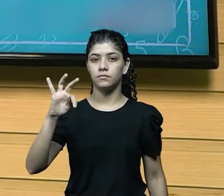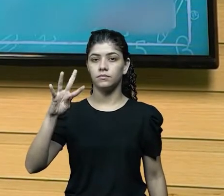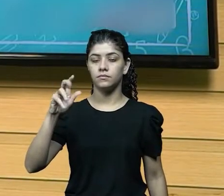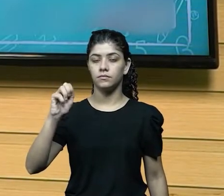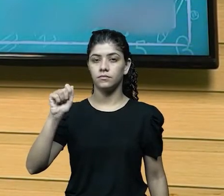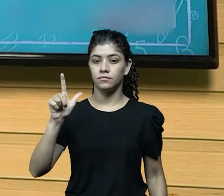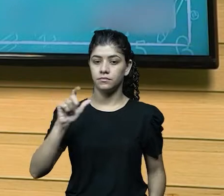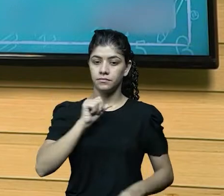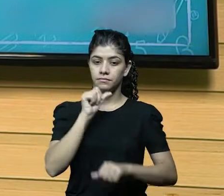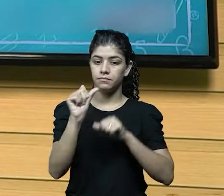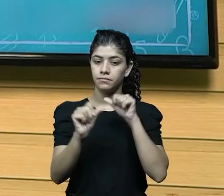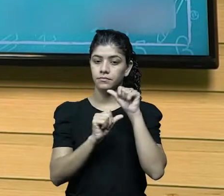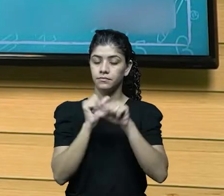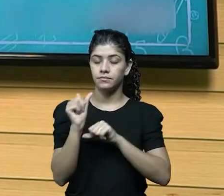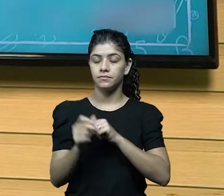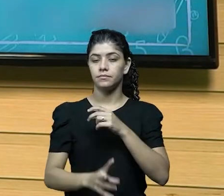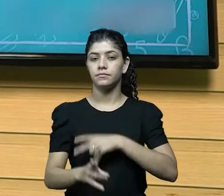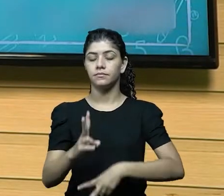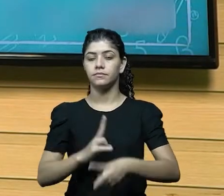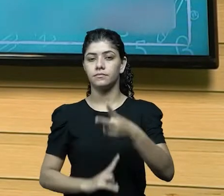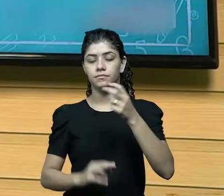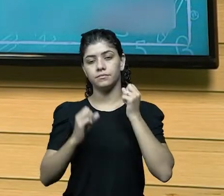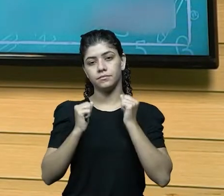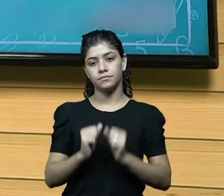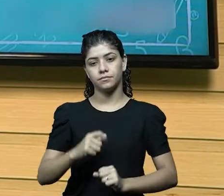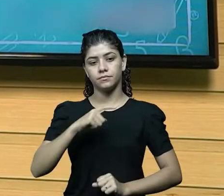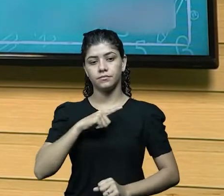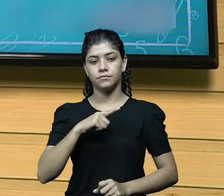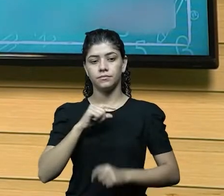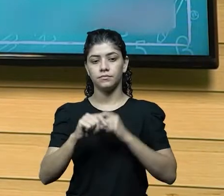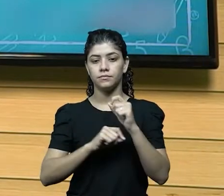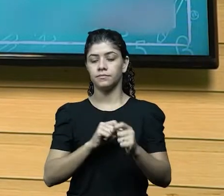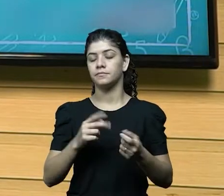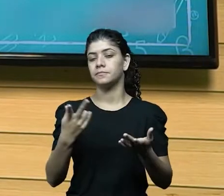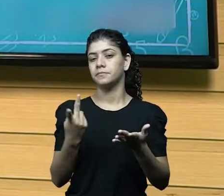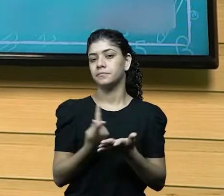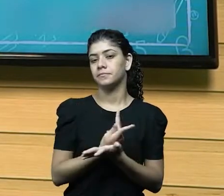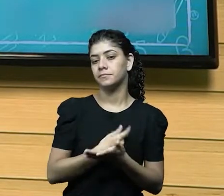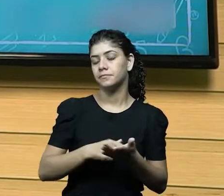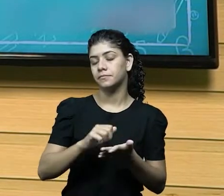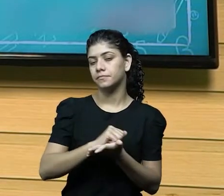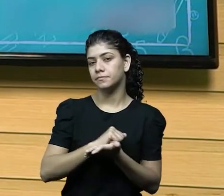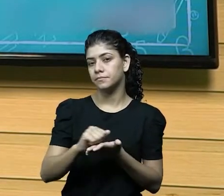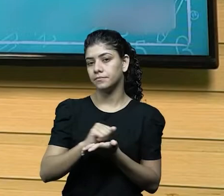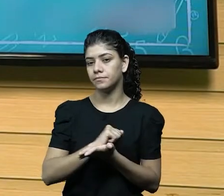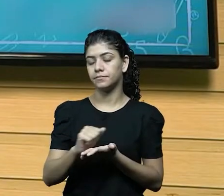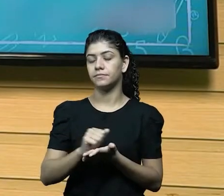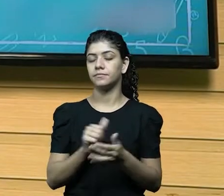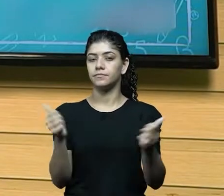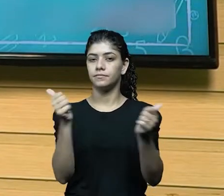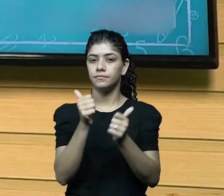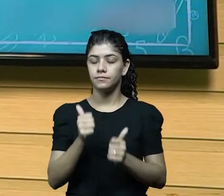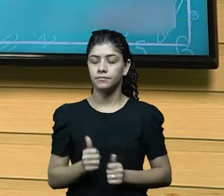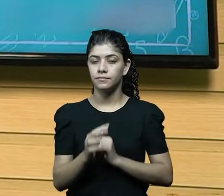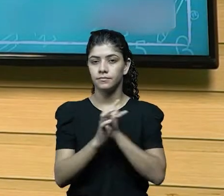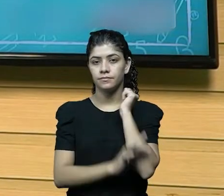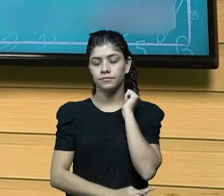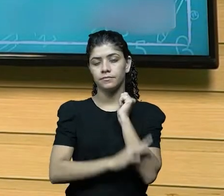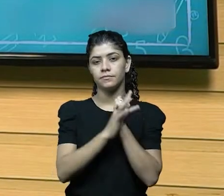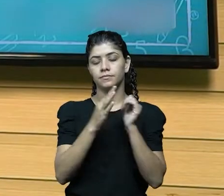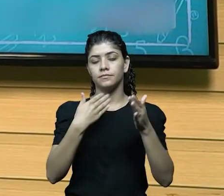ser constante, porque pode haver ali sujeira, pode haver ali uma variação na temperatura,